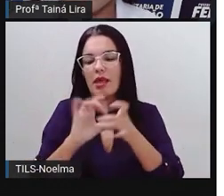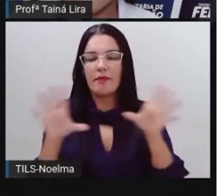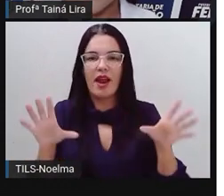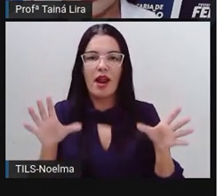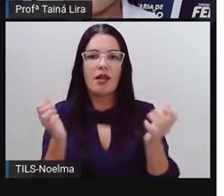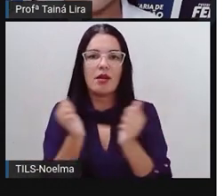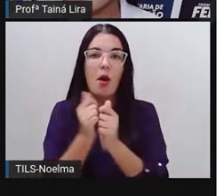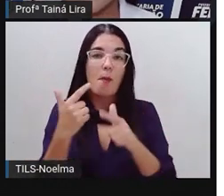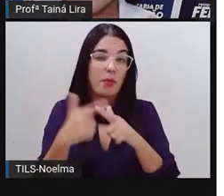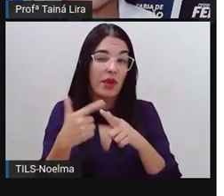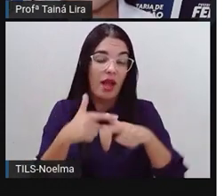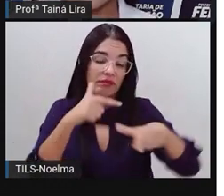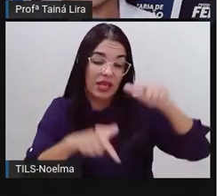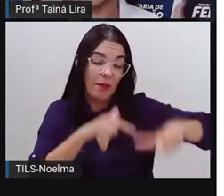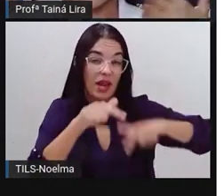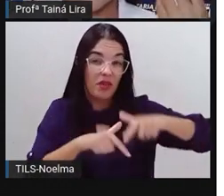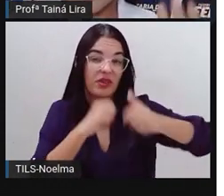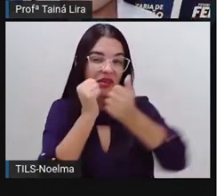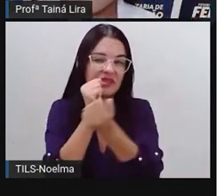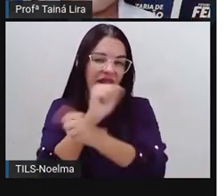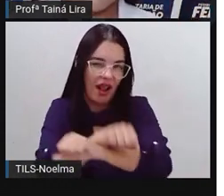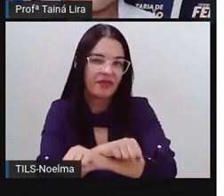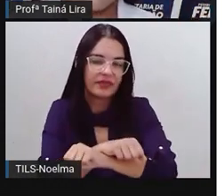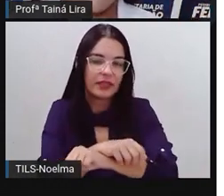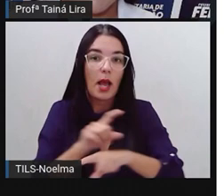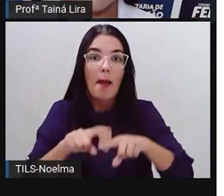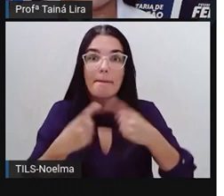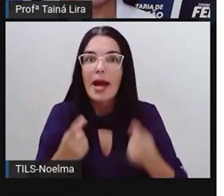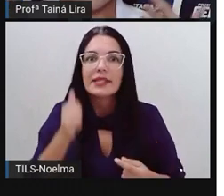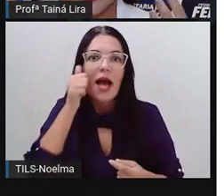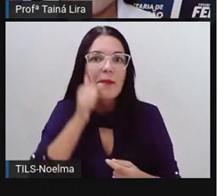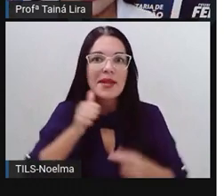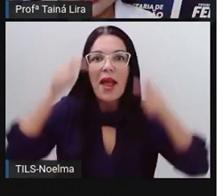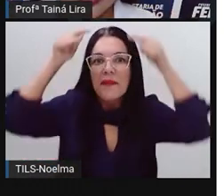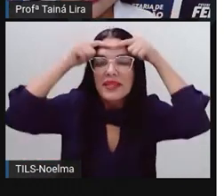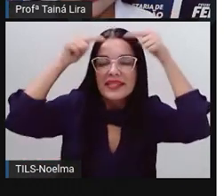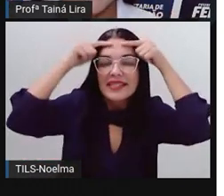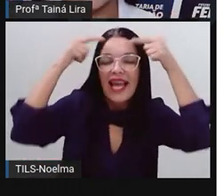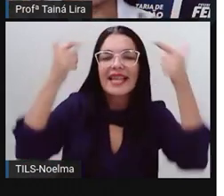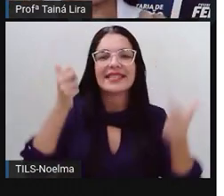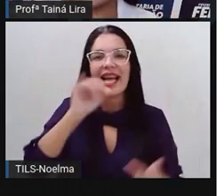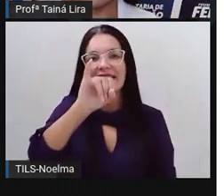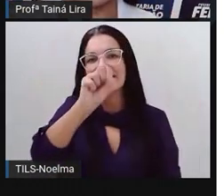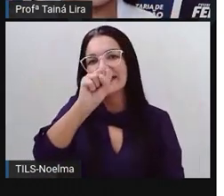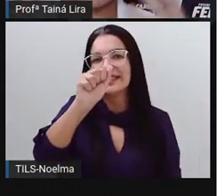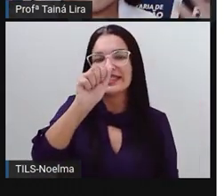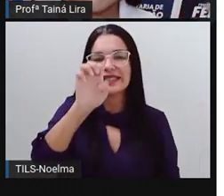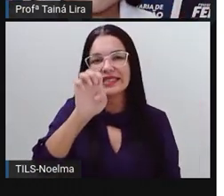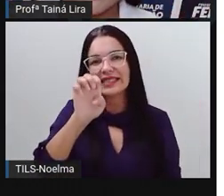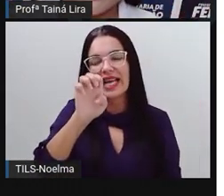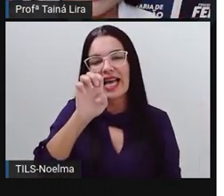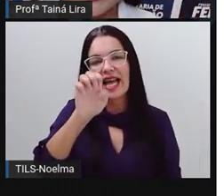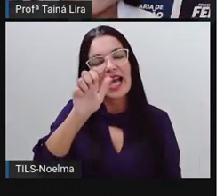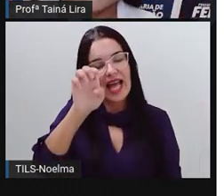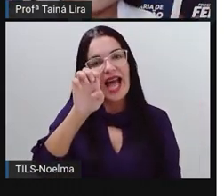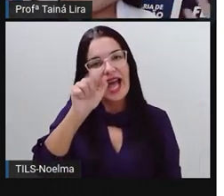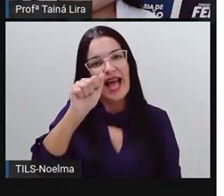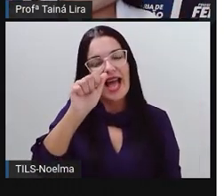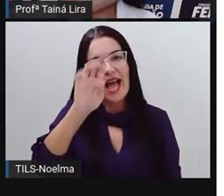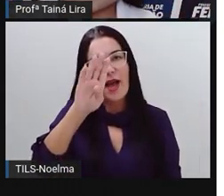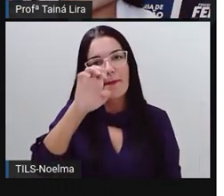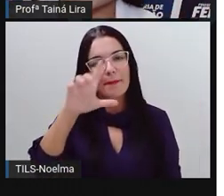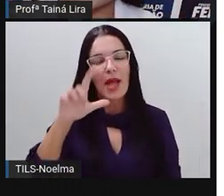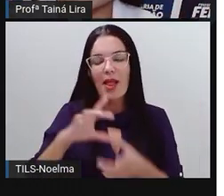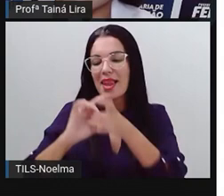como escravos até aqui a Princesa Isabel assinou essa lei onde libertou né